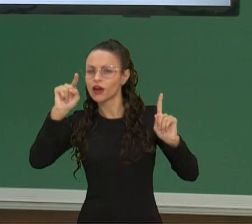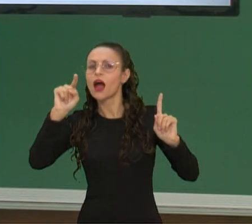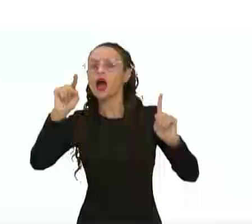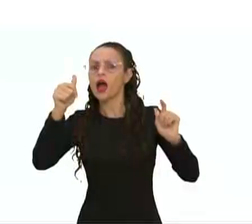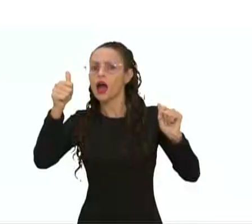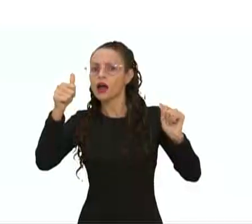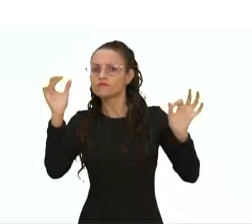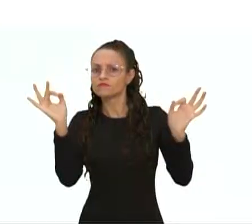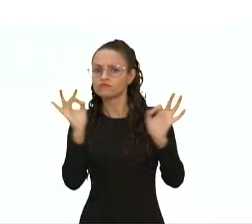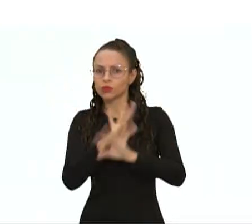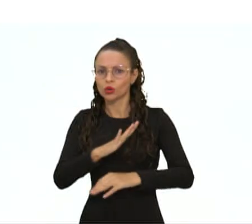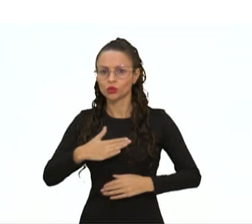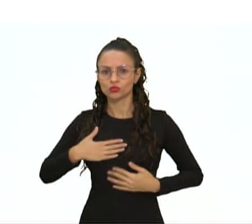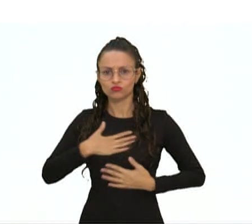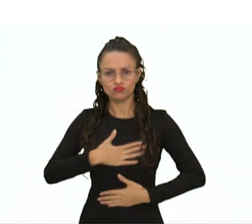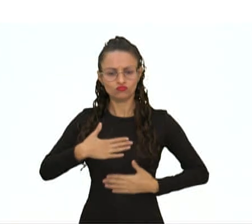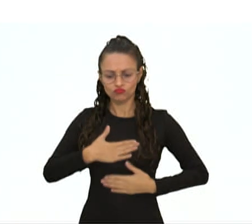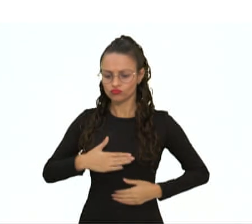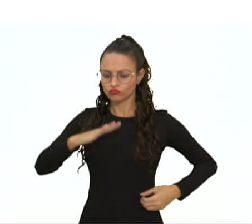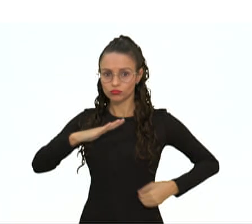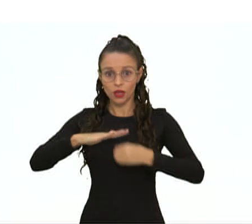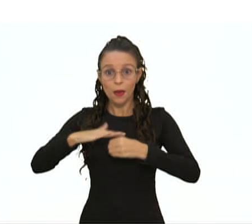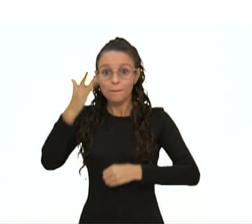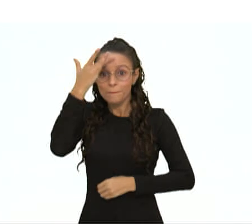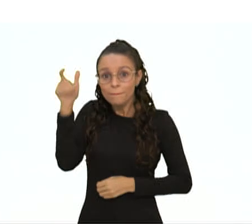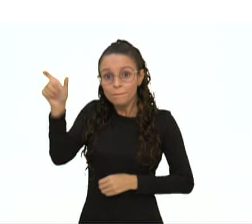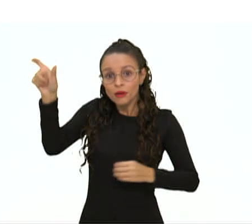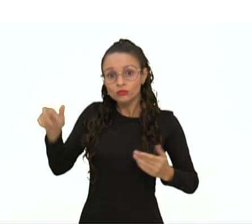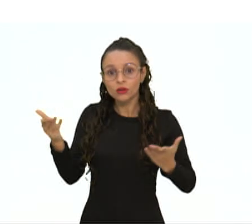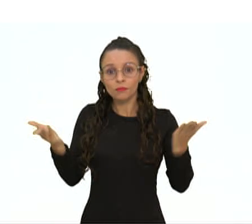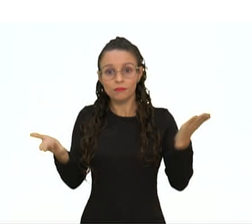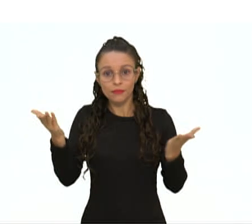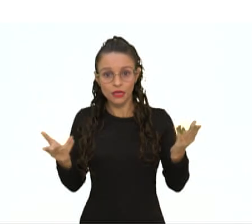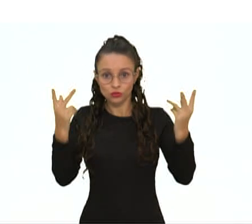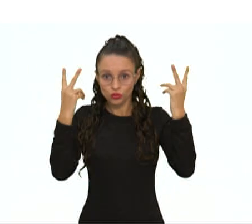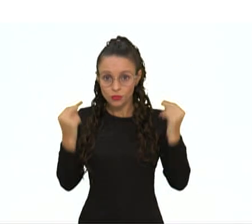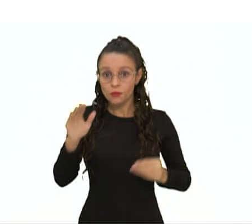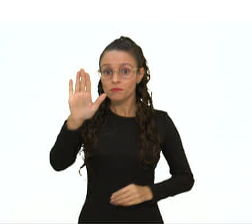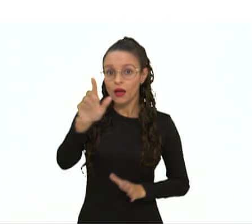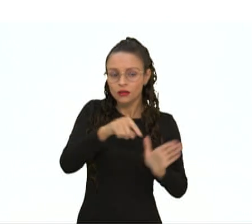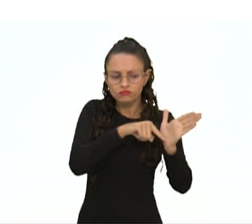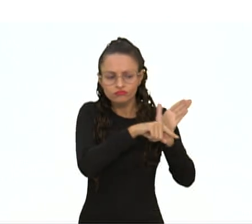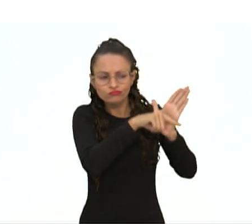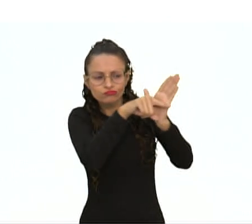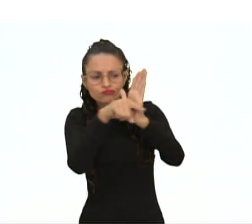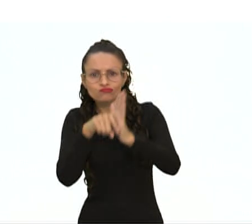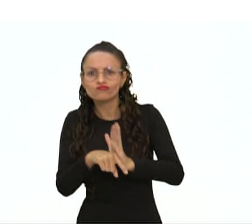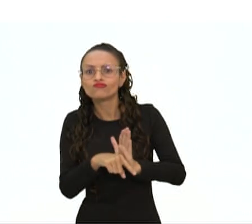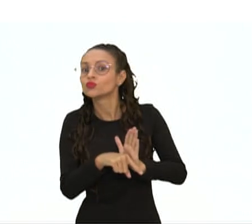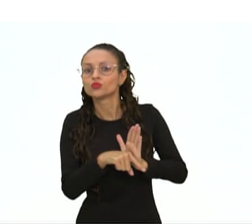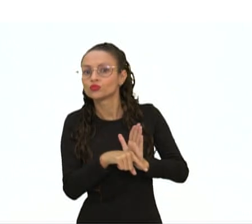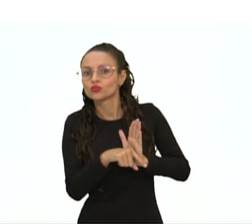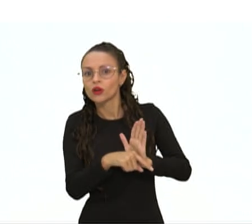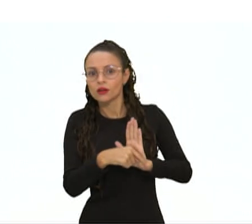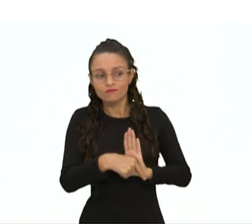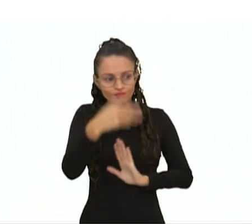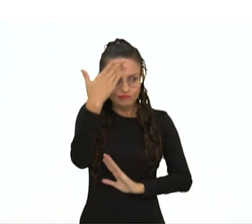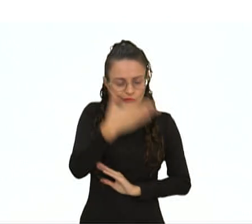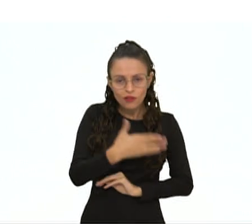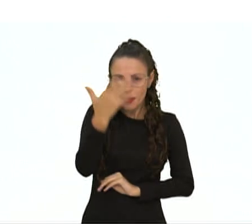sente satisfeito isso em pessoas com peso normal mas estudos mostraram que em pessoas com obesidade